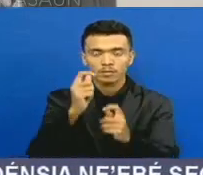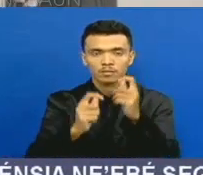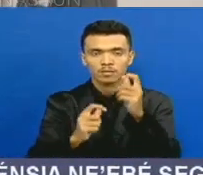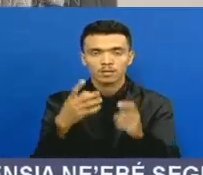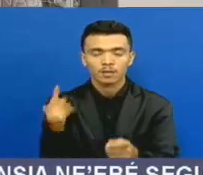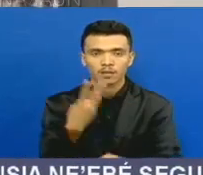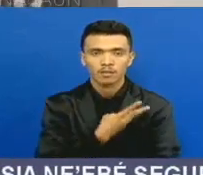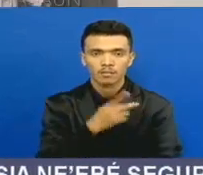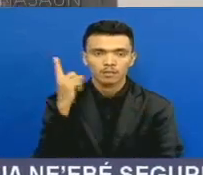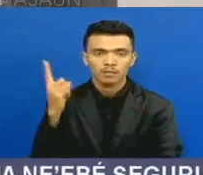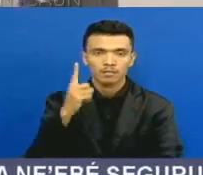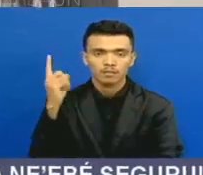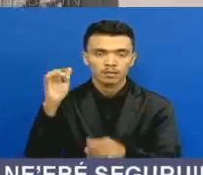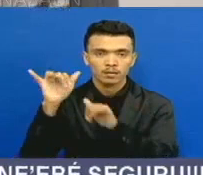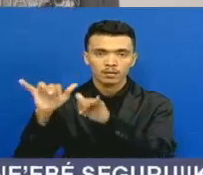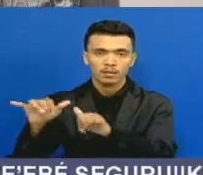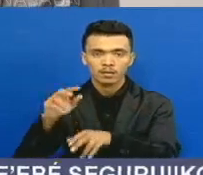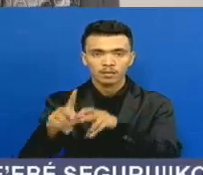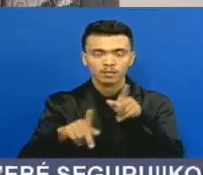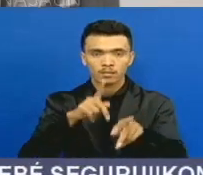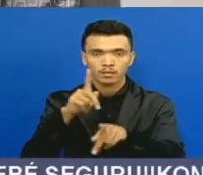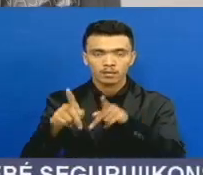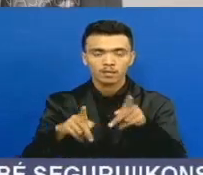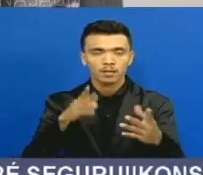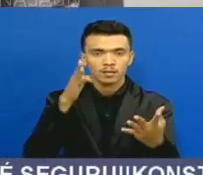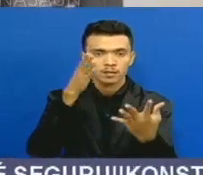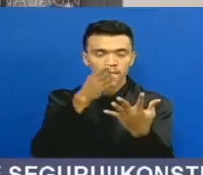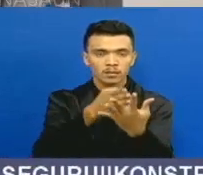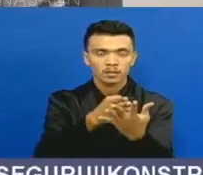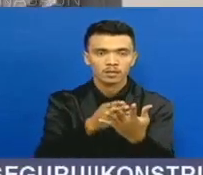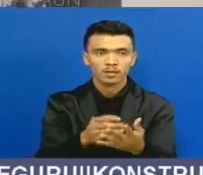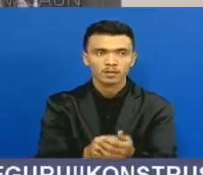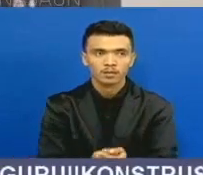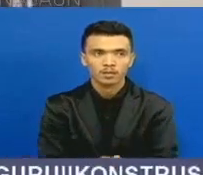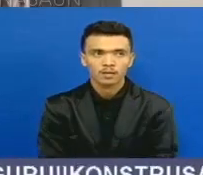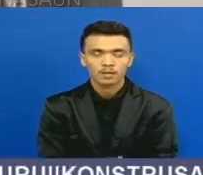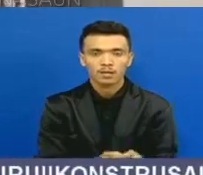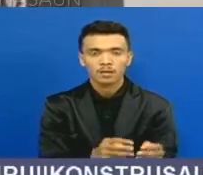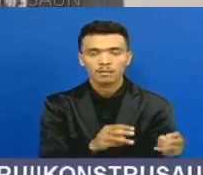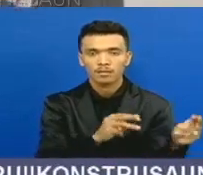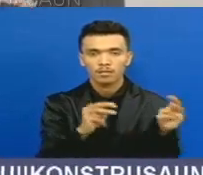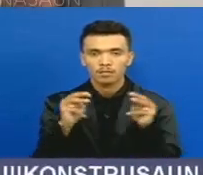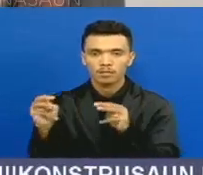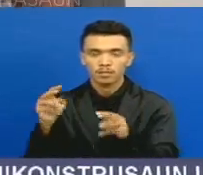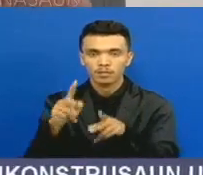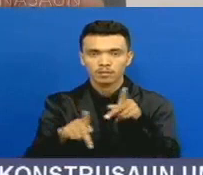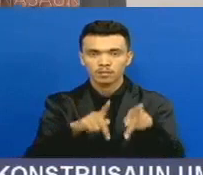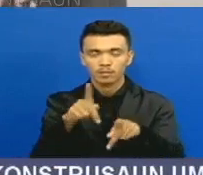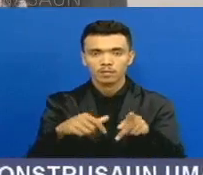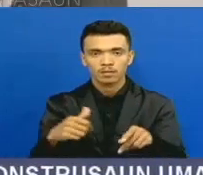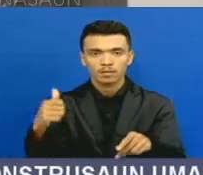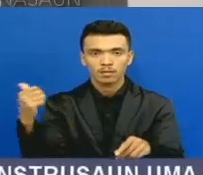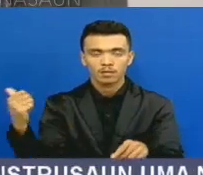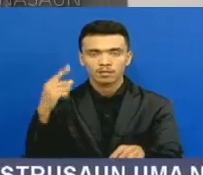na fatin hela ia comunidade sira nilet mesmo que ira ne ohi ne la seguro ami muda fer fali pa ia comunidade selo ma fatin ia